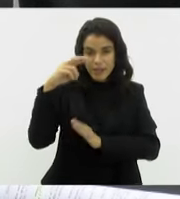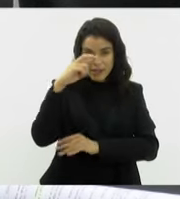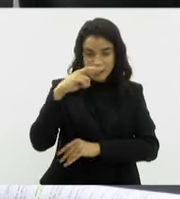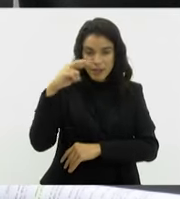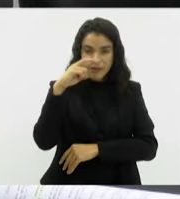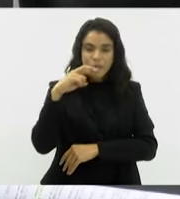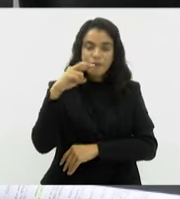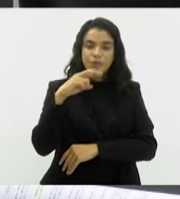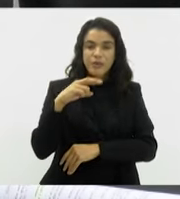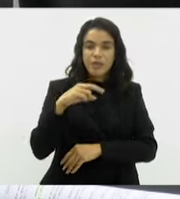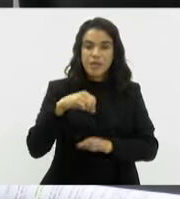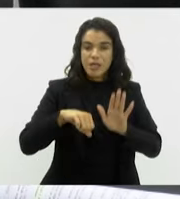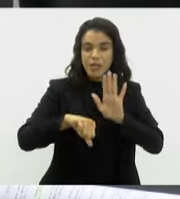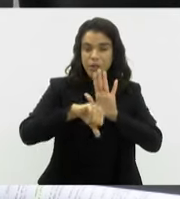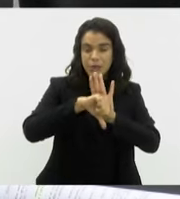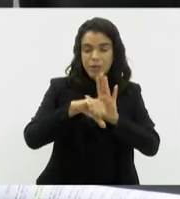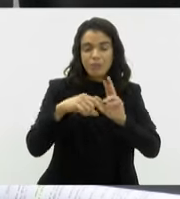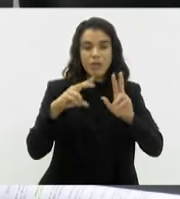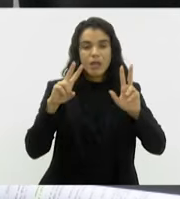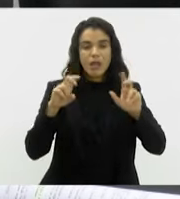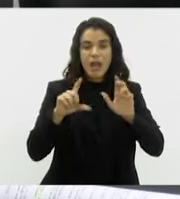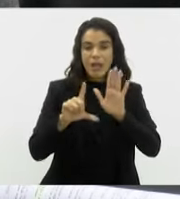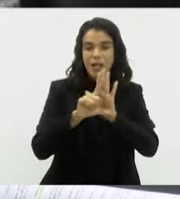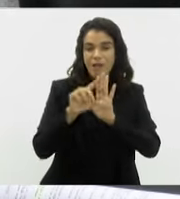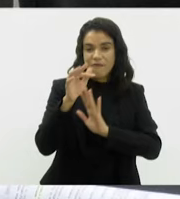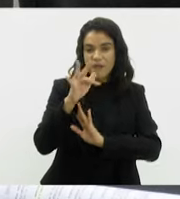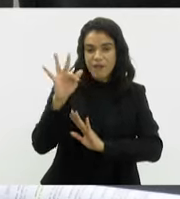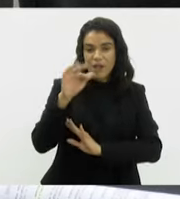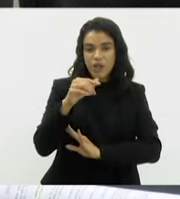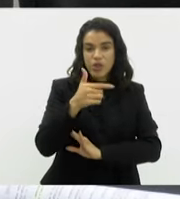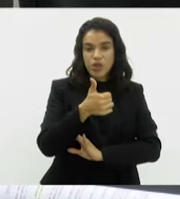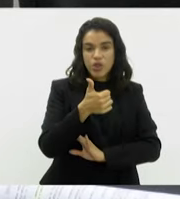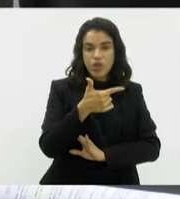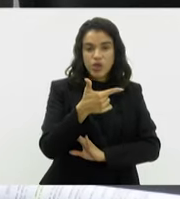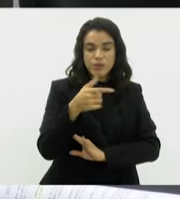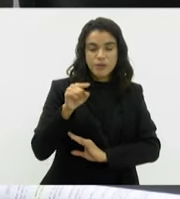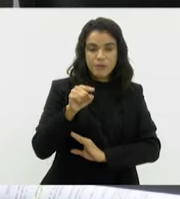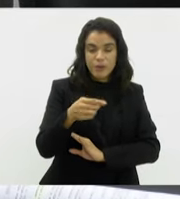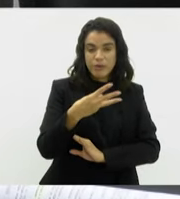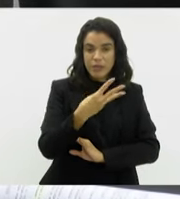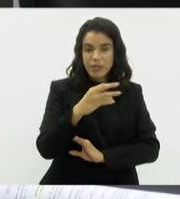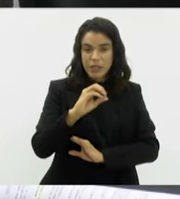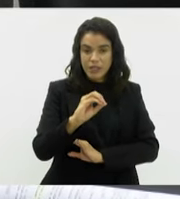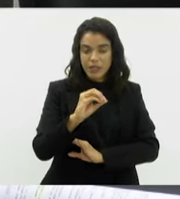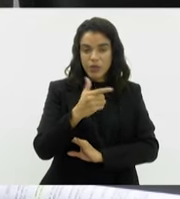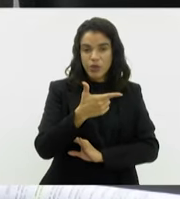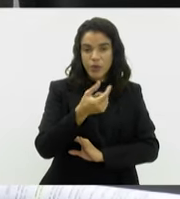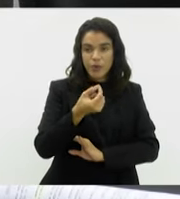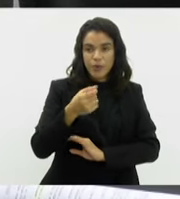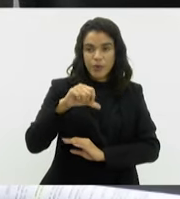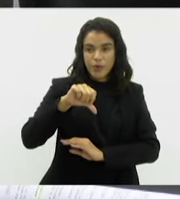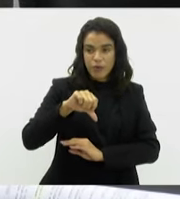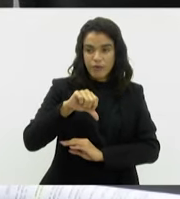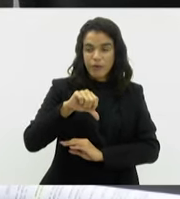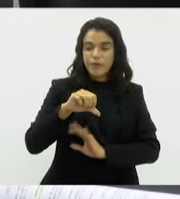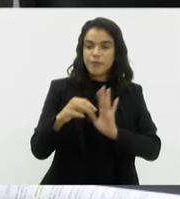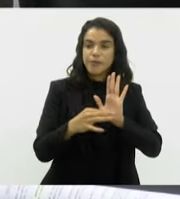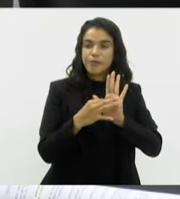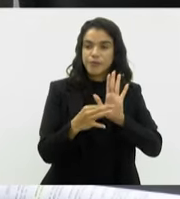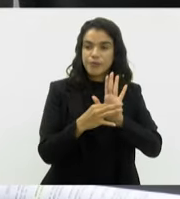de natureza criminal asseguradas pela Lei Federal 12.030 de 2009. O